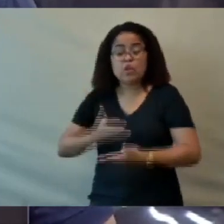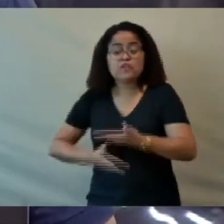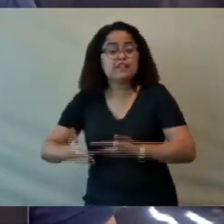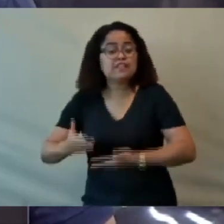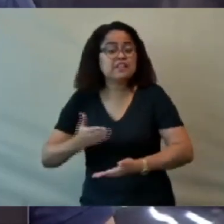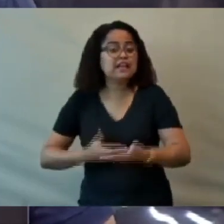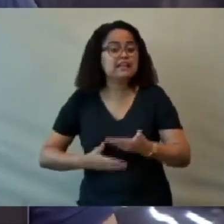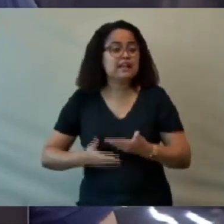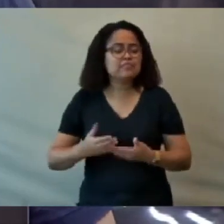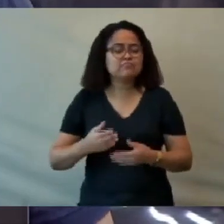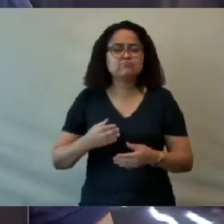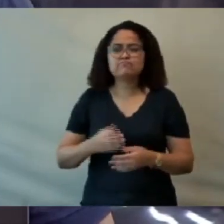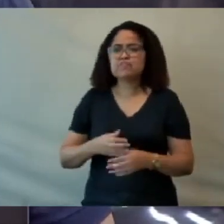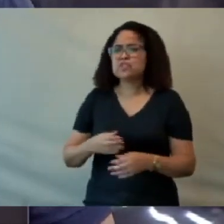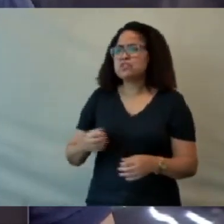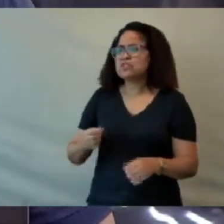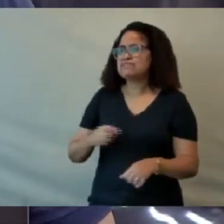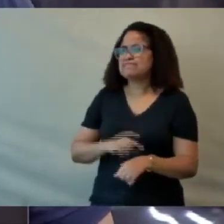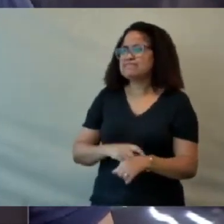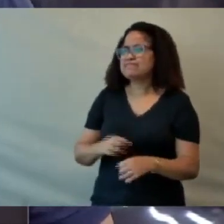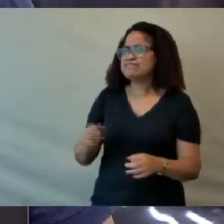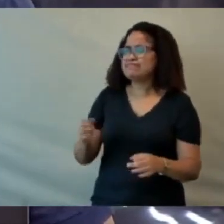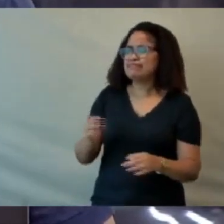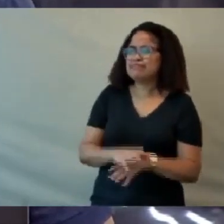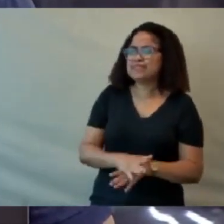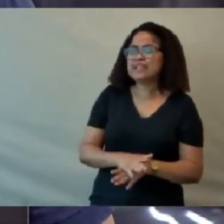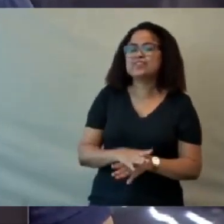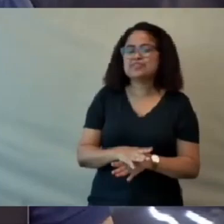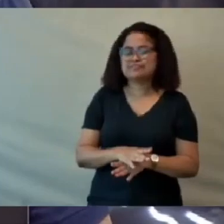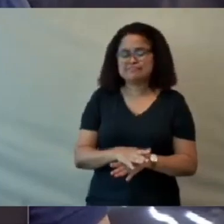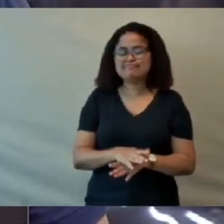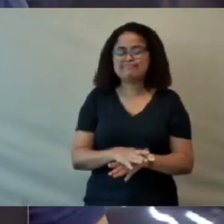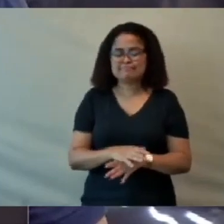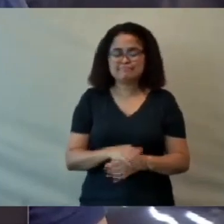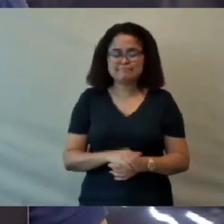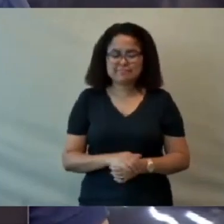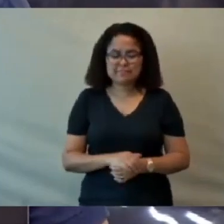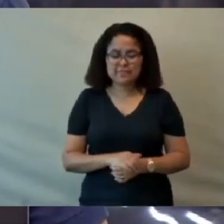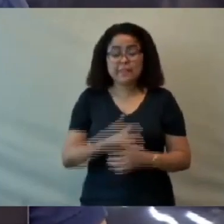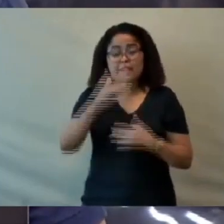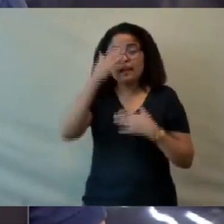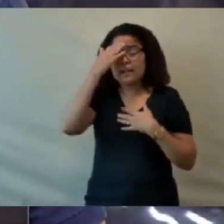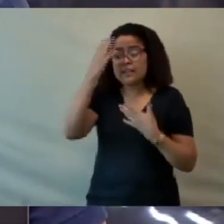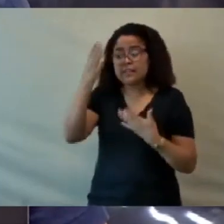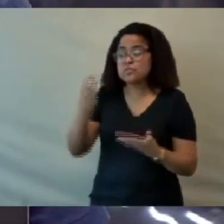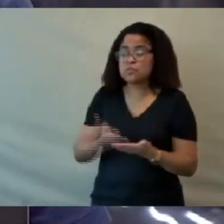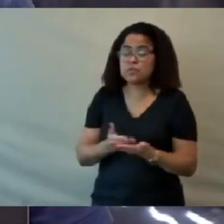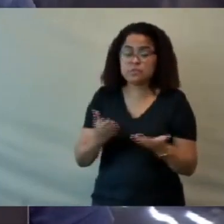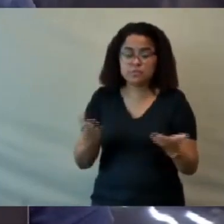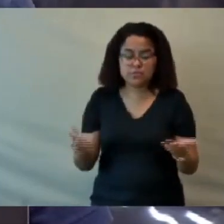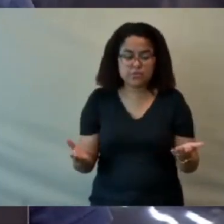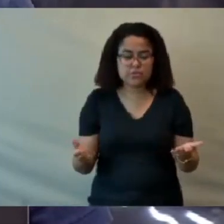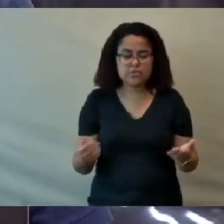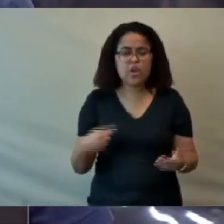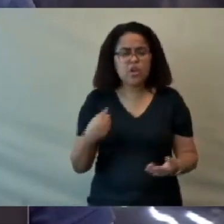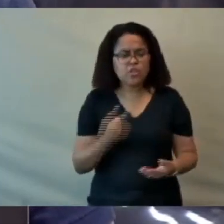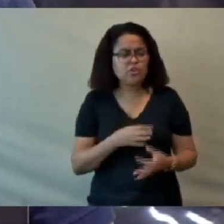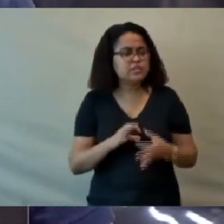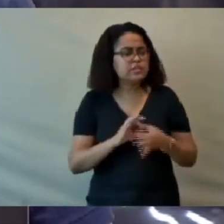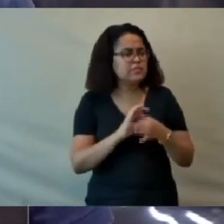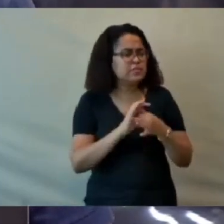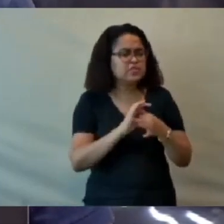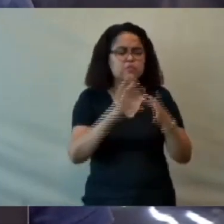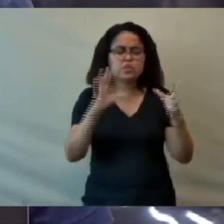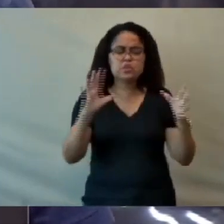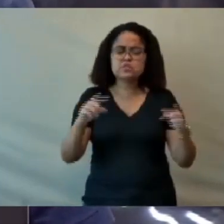agradeço a todos da parte da gente aqui estamos também à disposição nosso gabinete está à disposição vamos empenhar